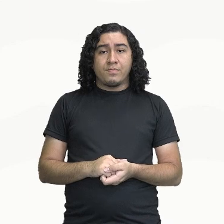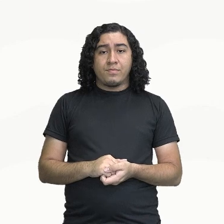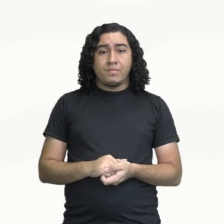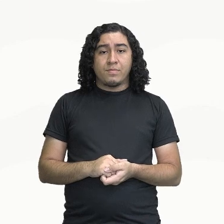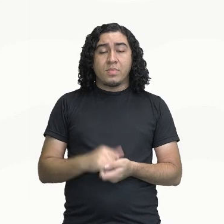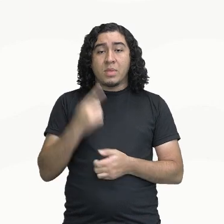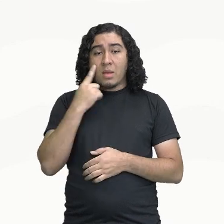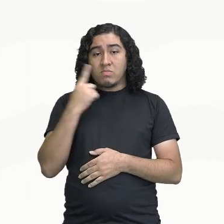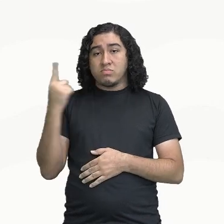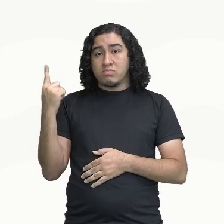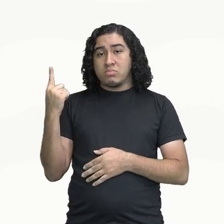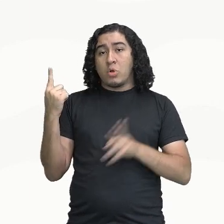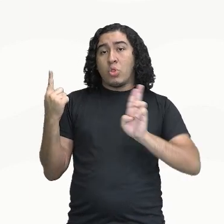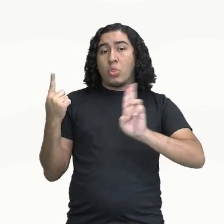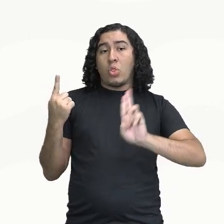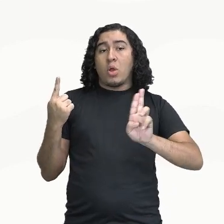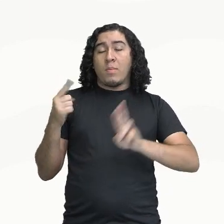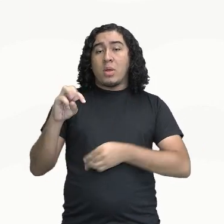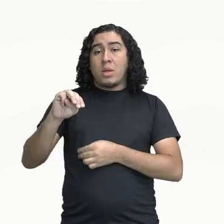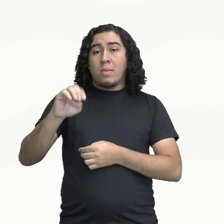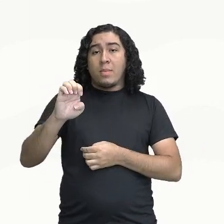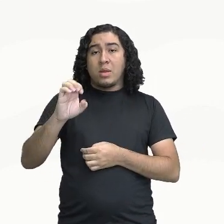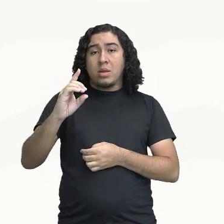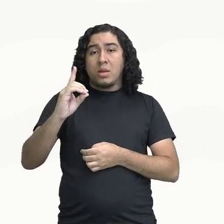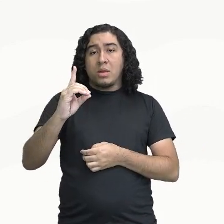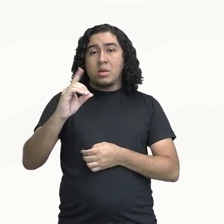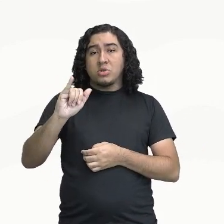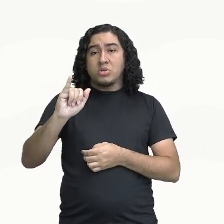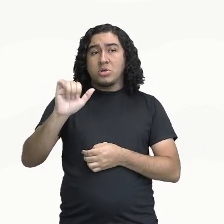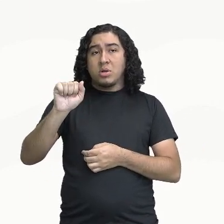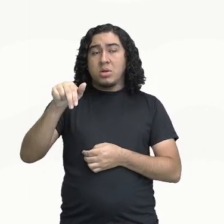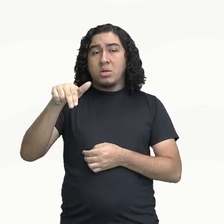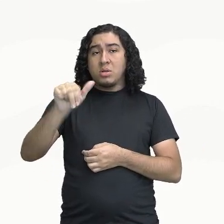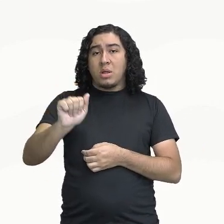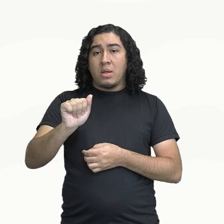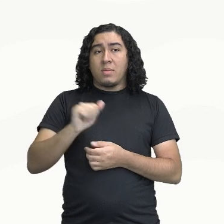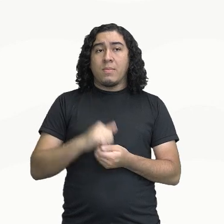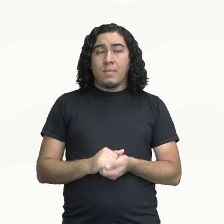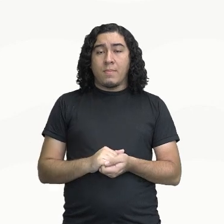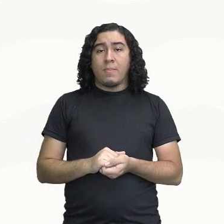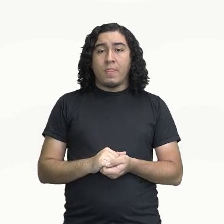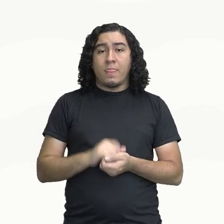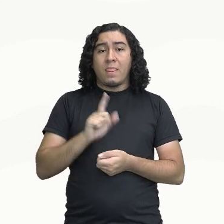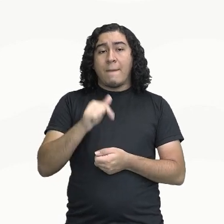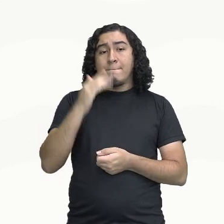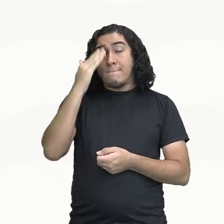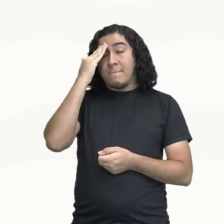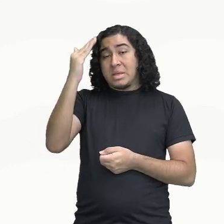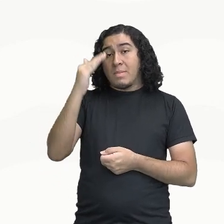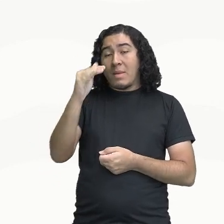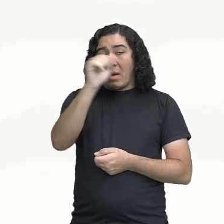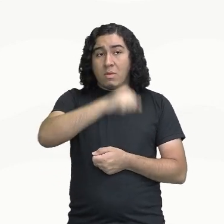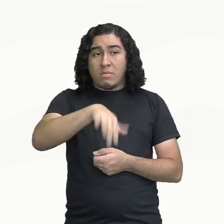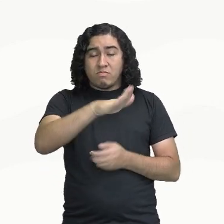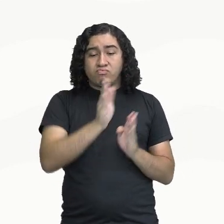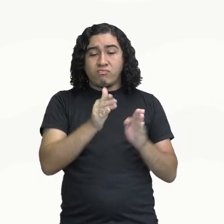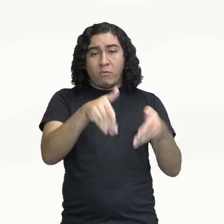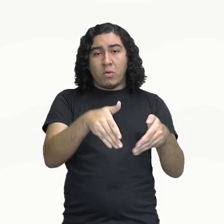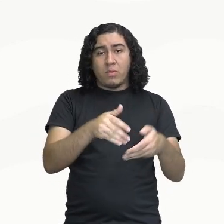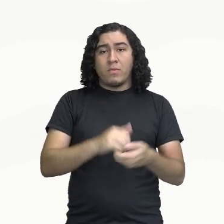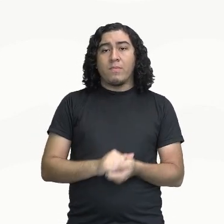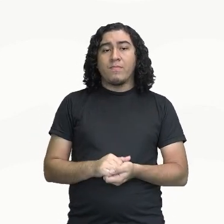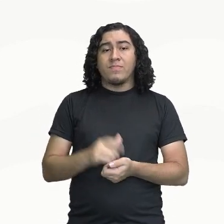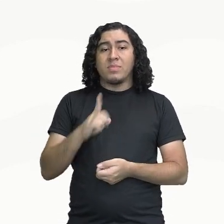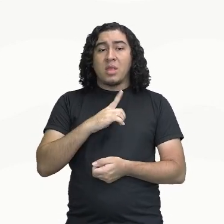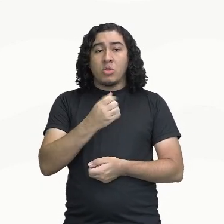tendência central é a chamada mediana. Ela ocupa o centro da lista. Aqui a gente tem uma lista com os